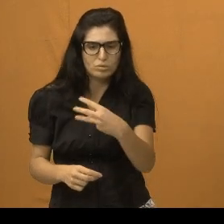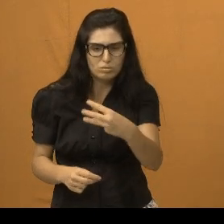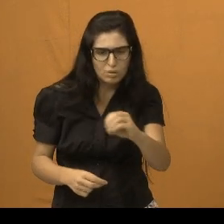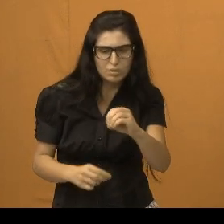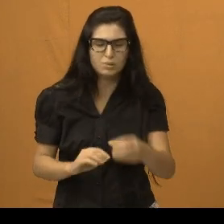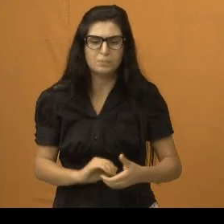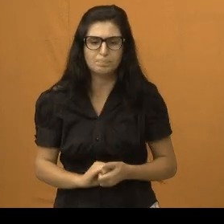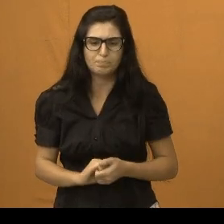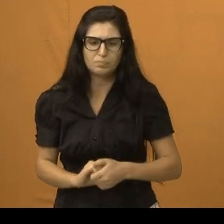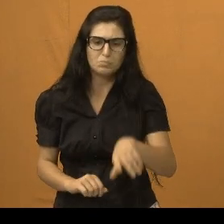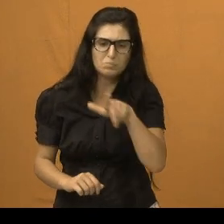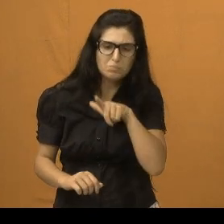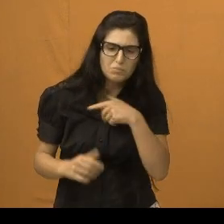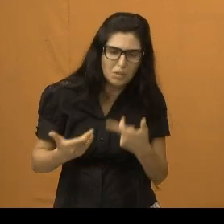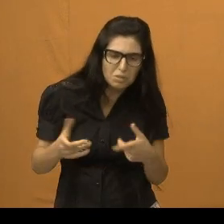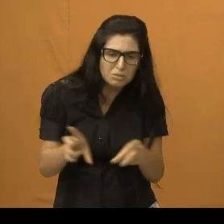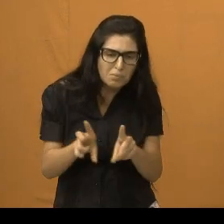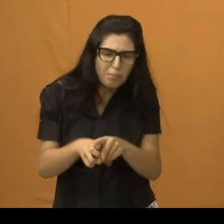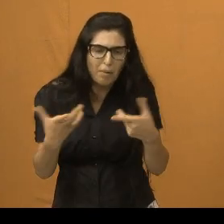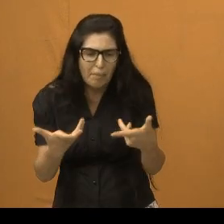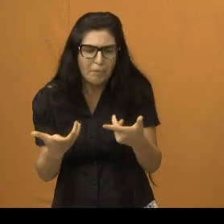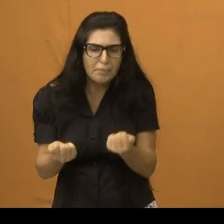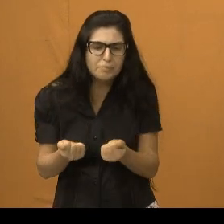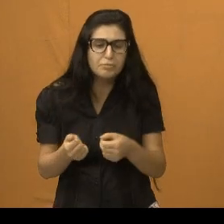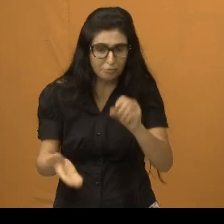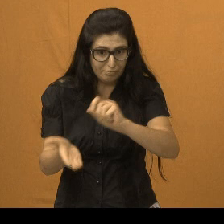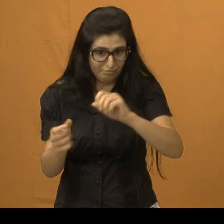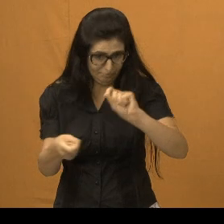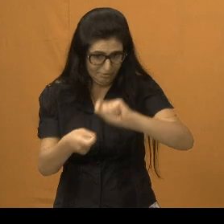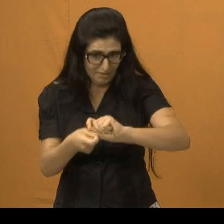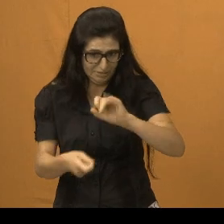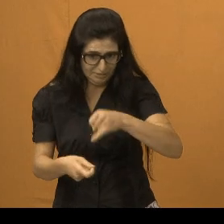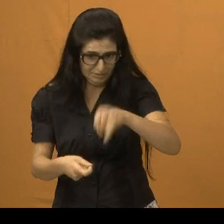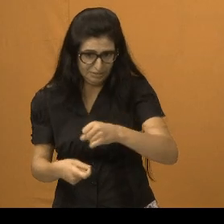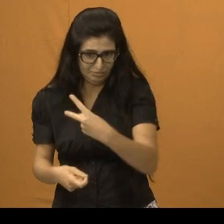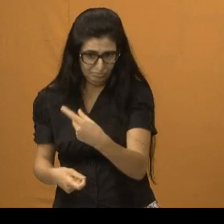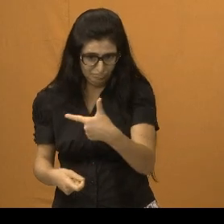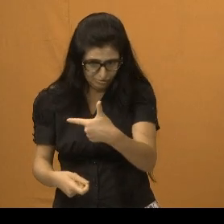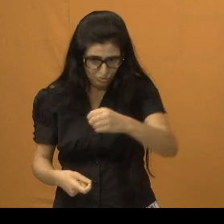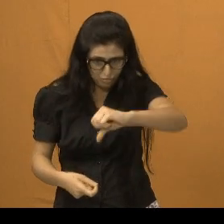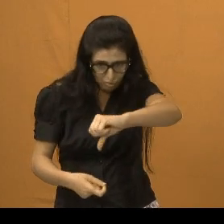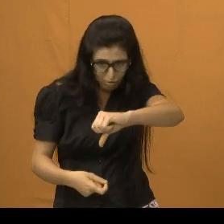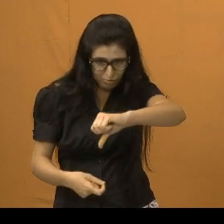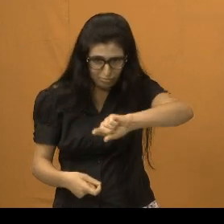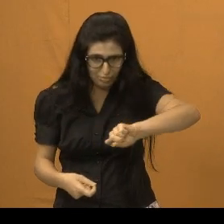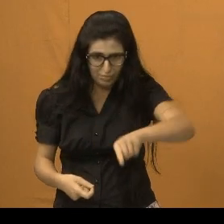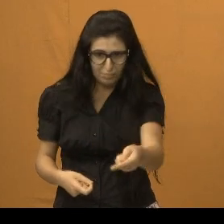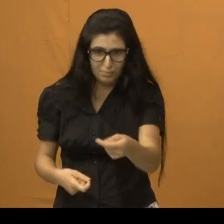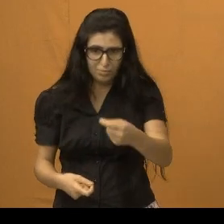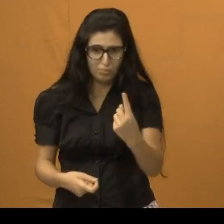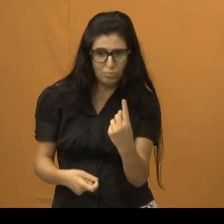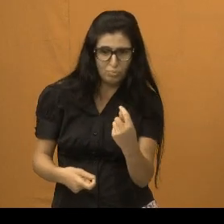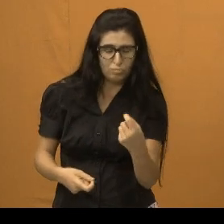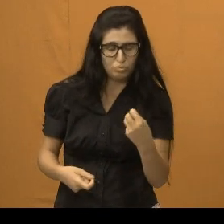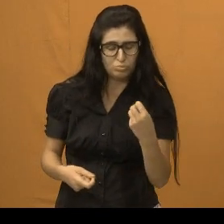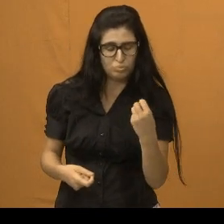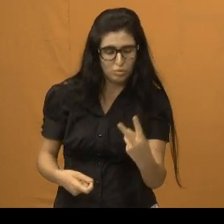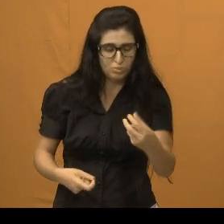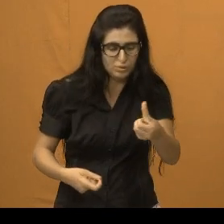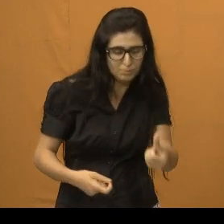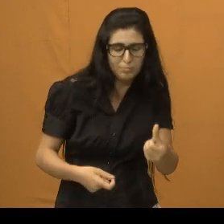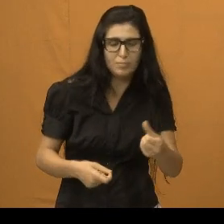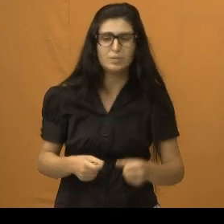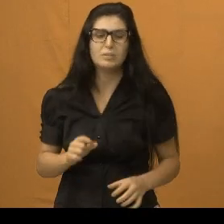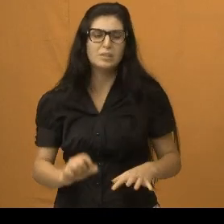E tivemos um realizado de 29 milhões 126. Receita patrimonial nada mais é do que os rendimentos, né, das contas